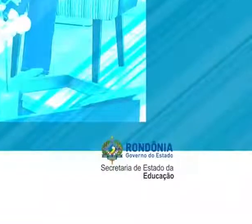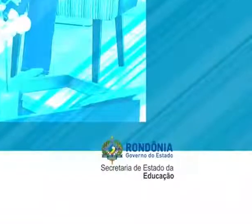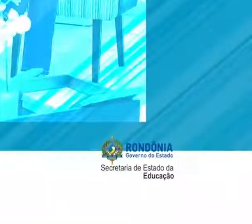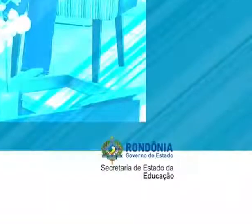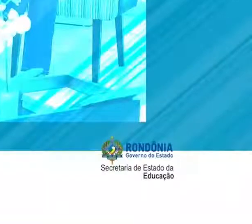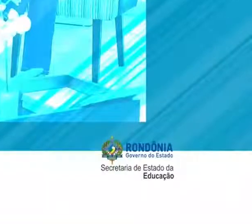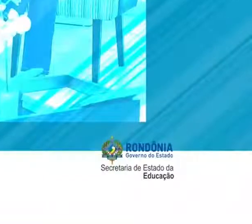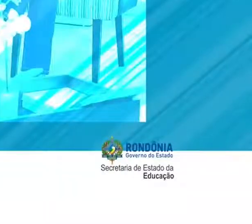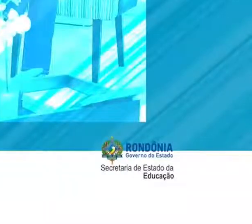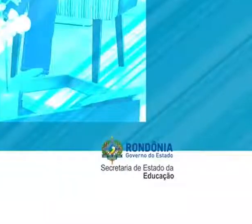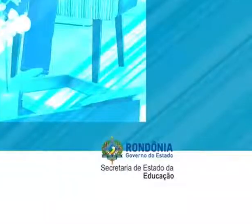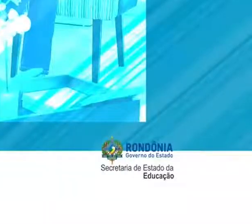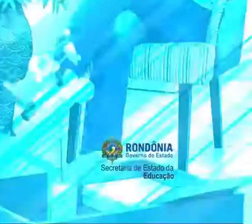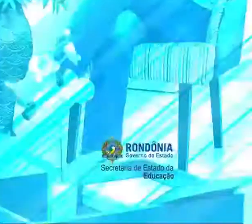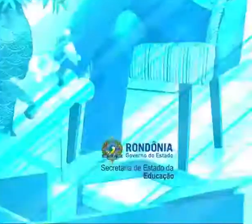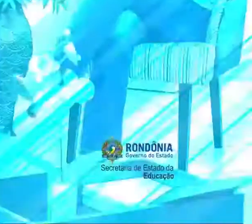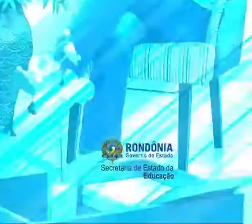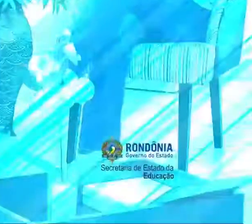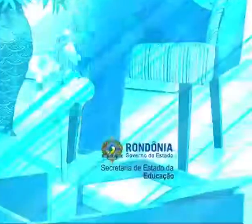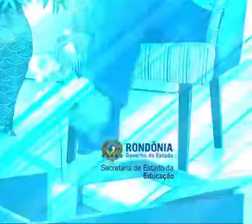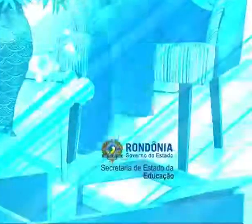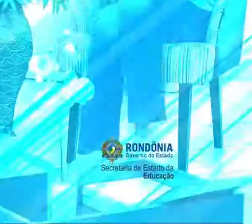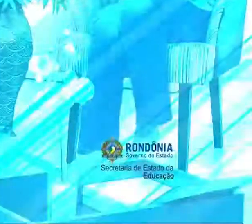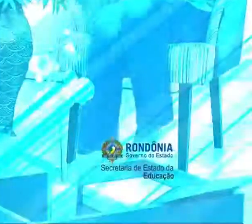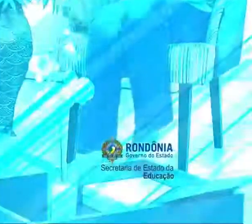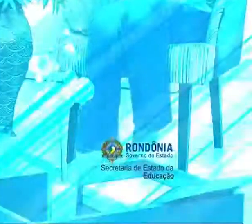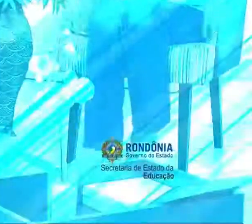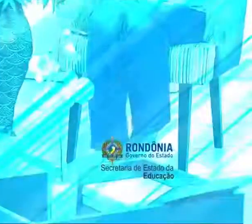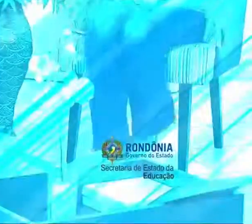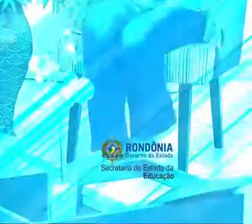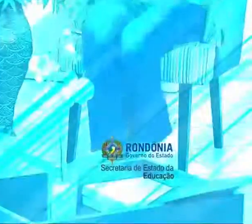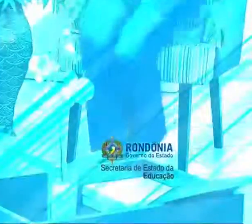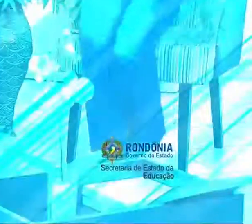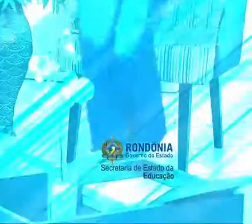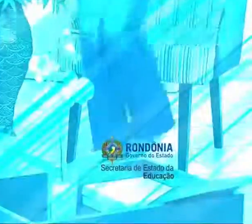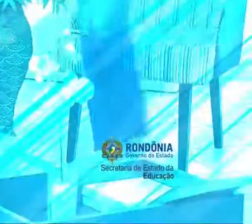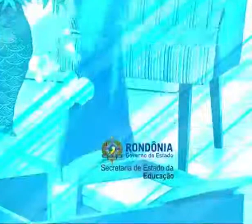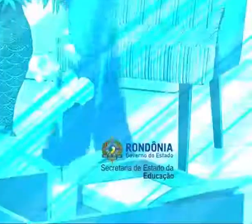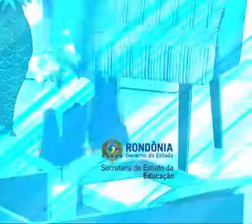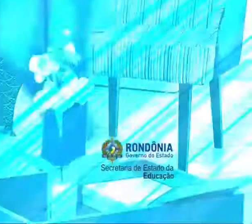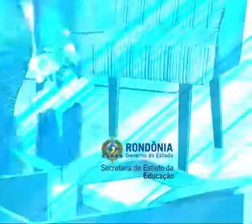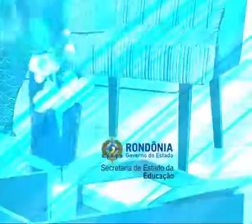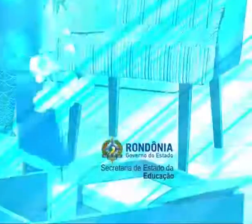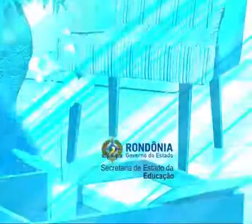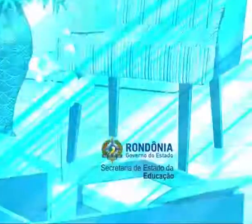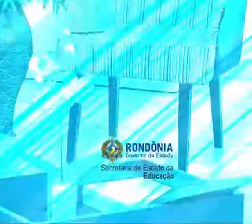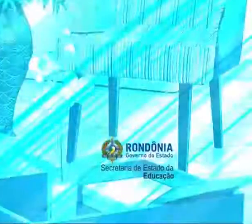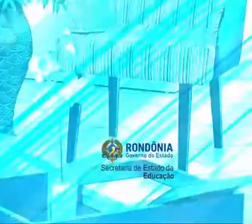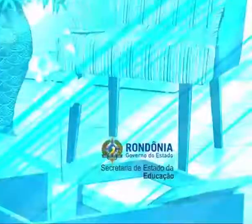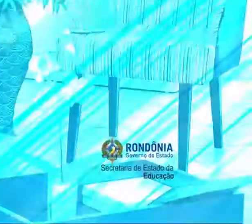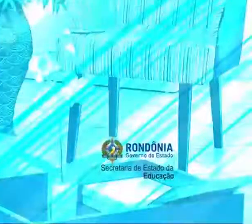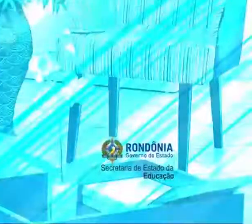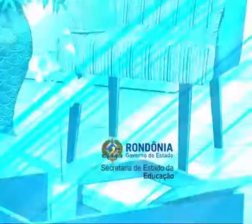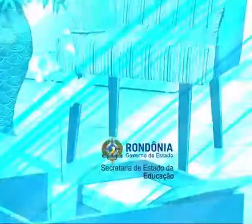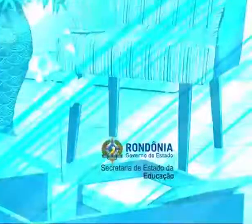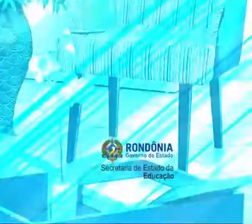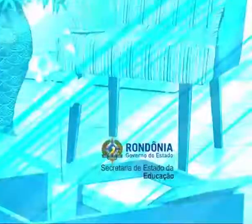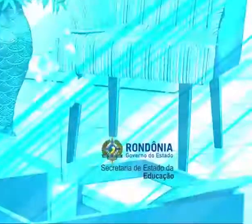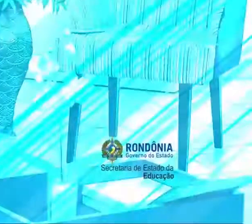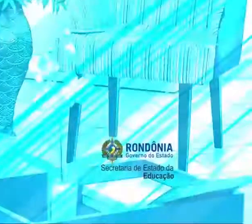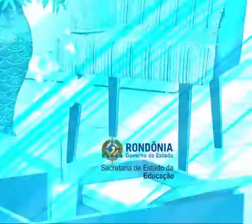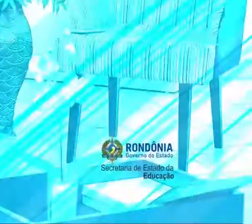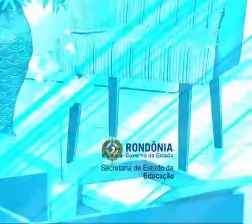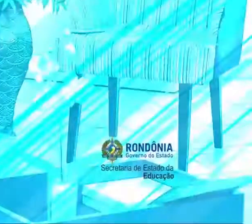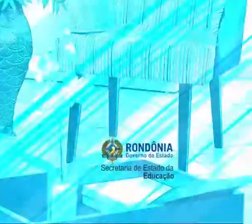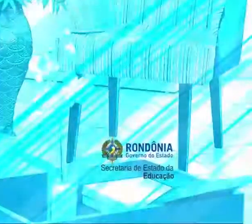decisiva em muitos momentos da nossa vida. E isso não é diferente na hora de uma entrevista de emprego. Com o mercado de trabalho cada vez mais